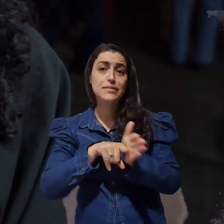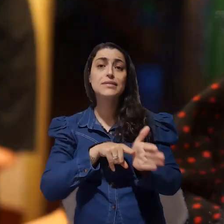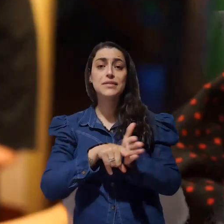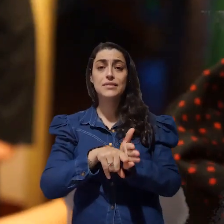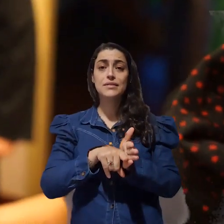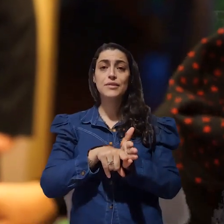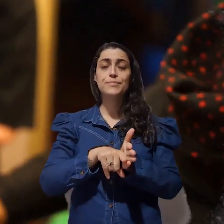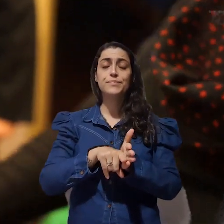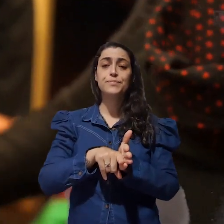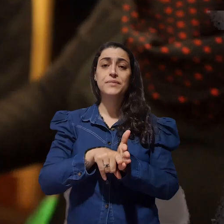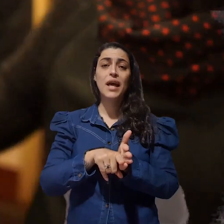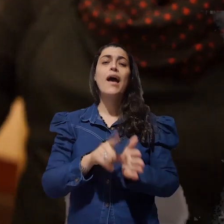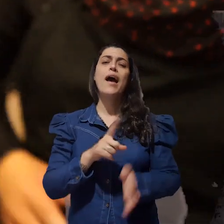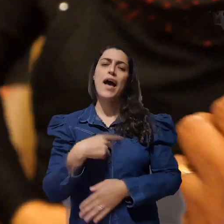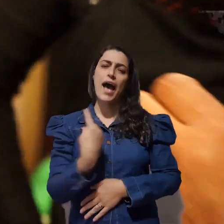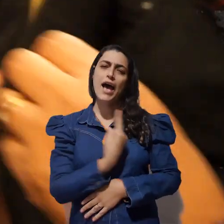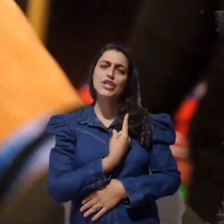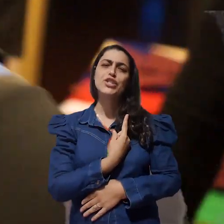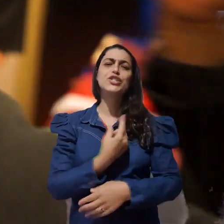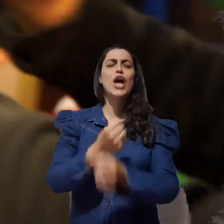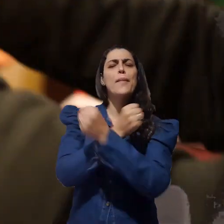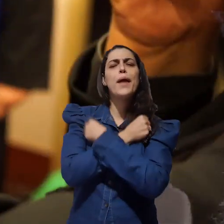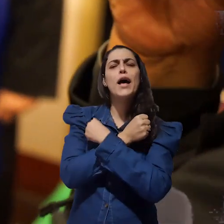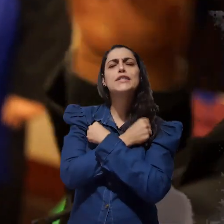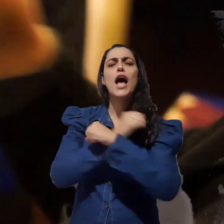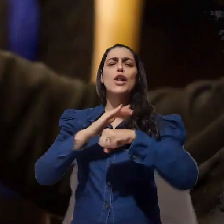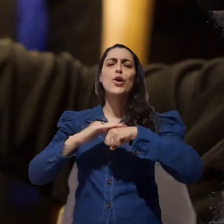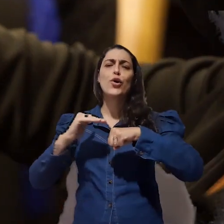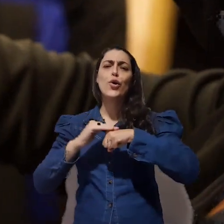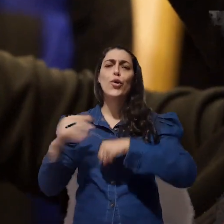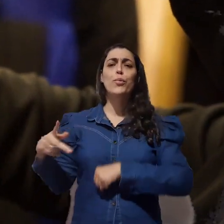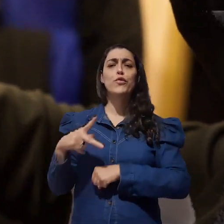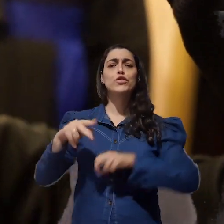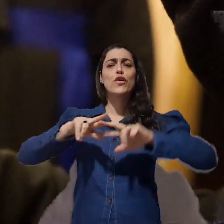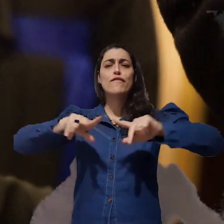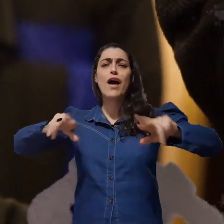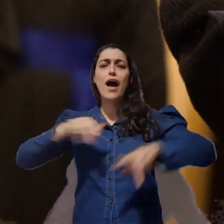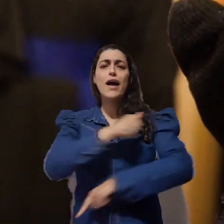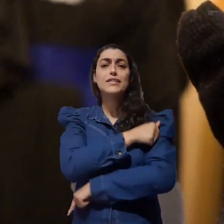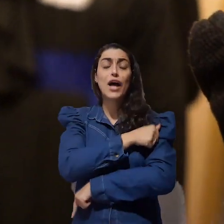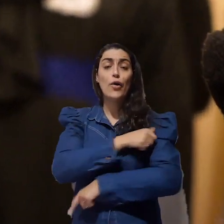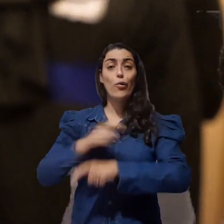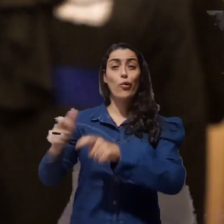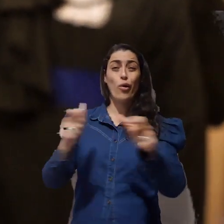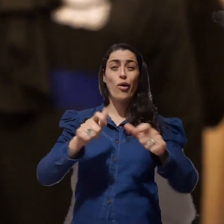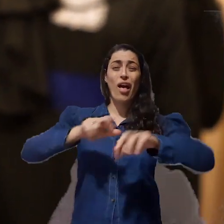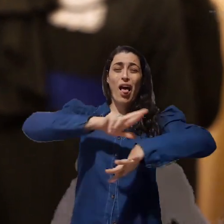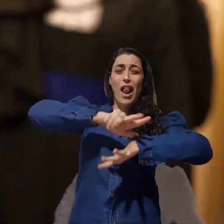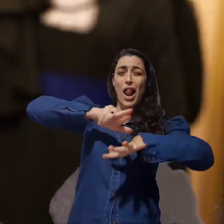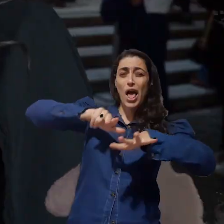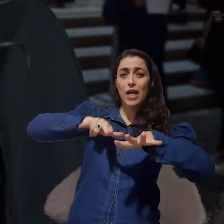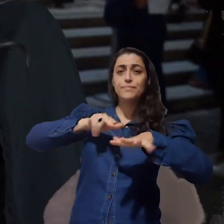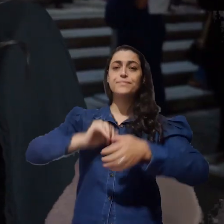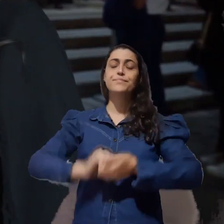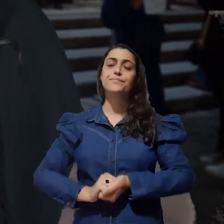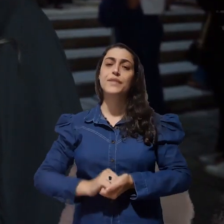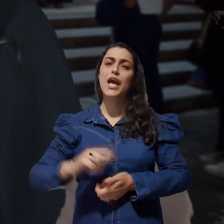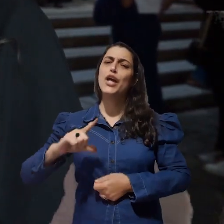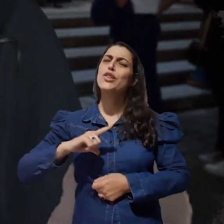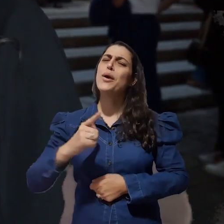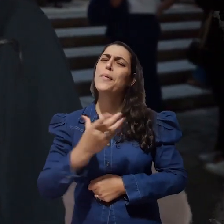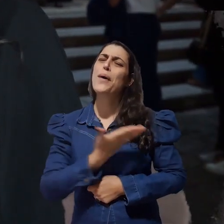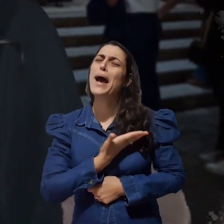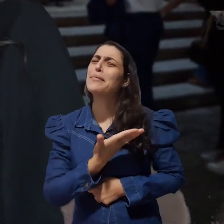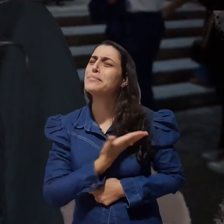pesquisa. A gente é muito abraçado por todos os professores, por vários alunos de diversos locais. Fiz muitas amizades aqui, então acho que